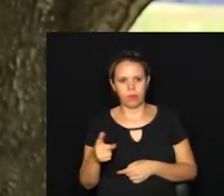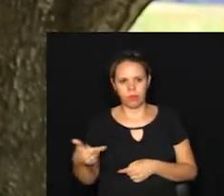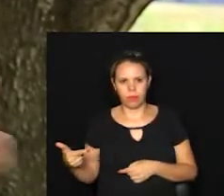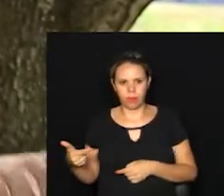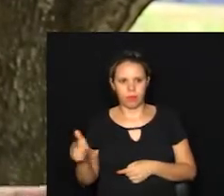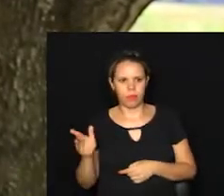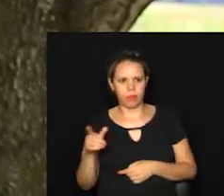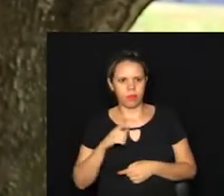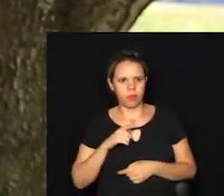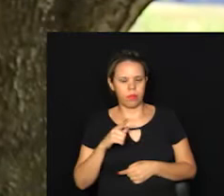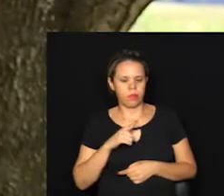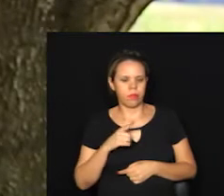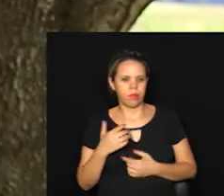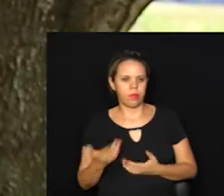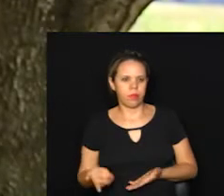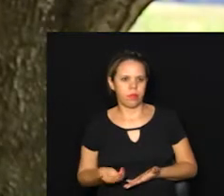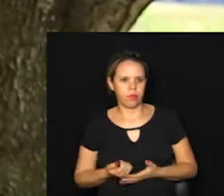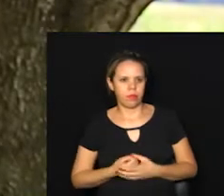eu já tinha